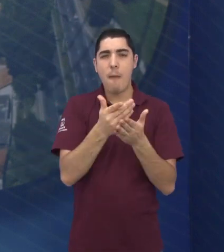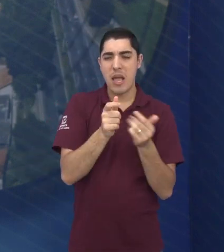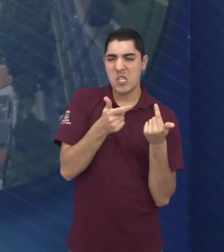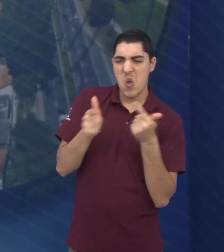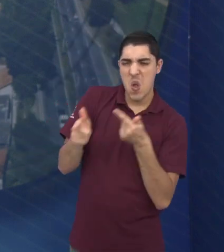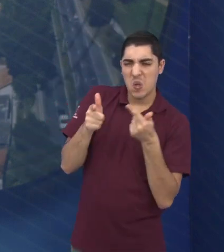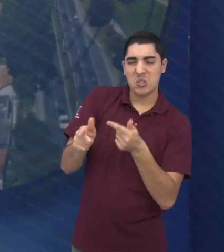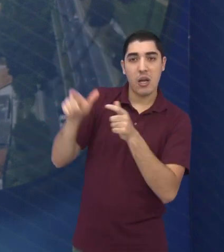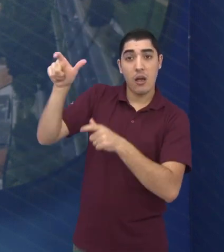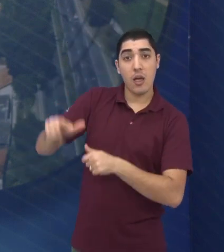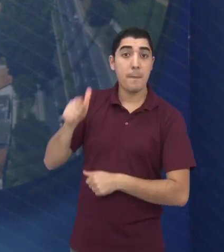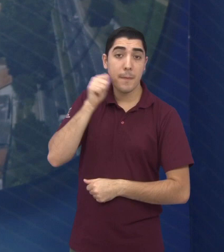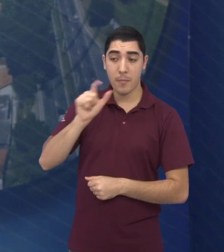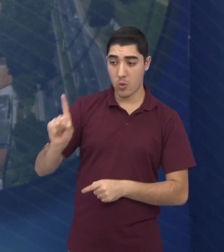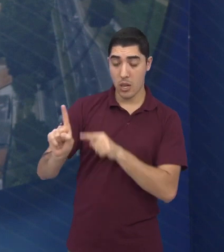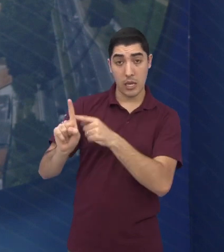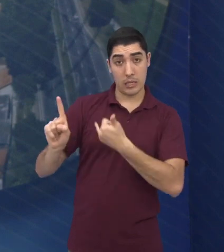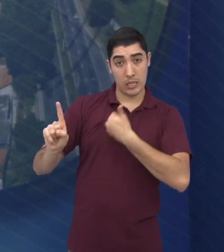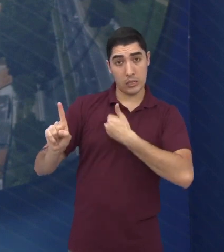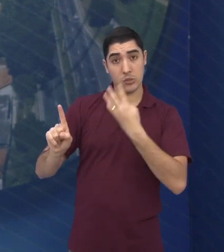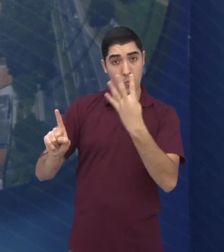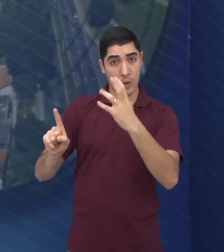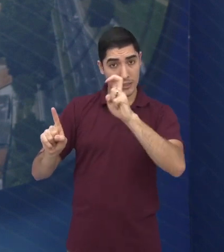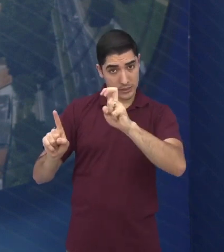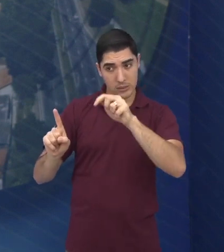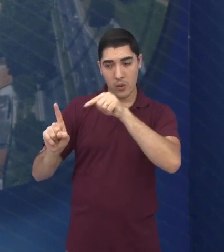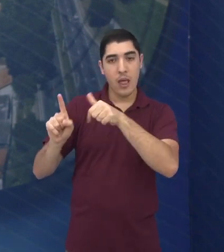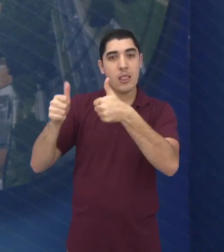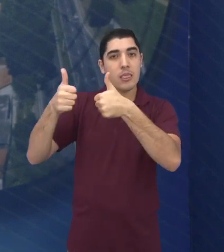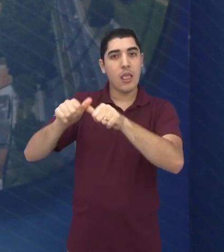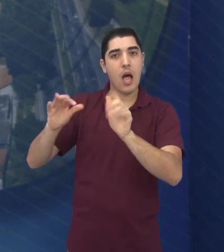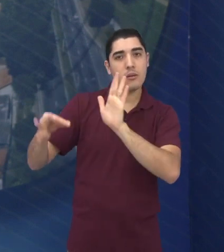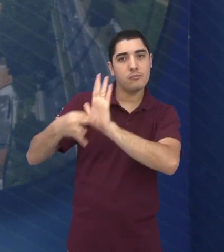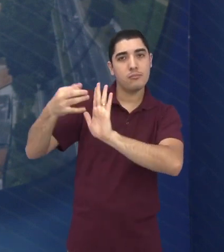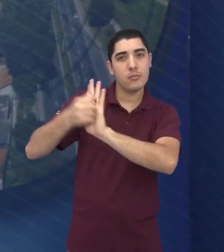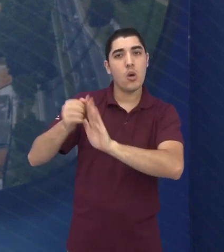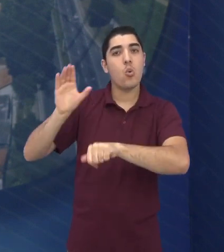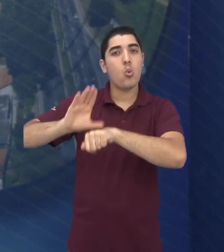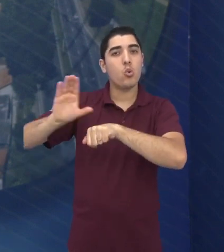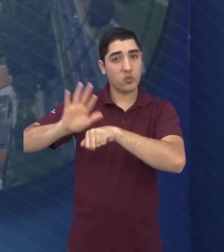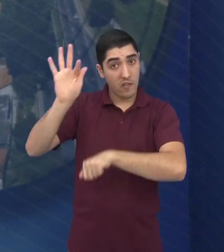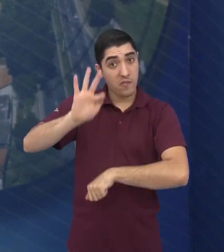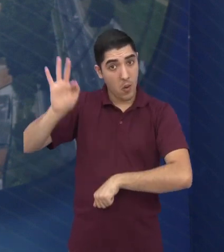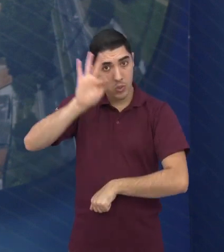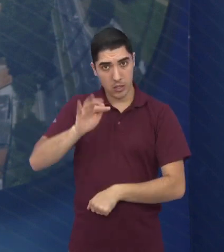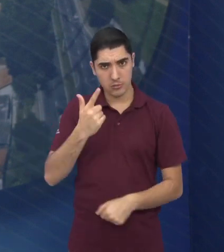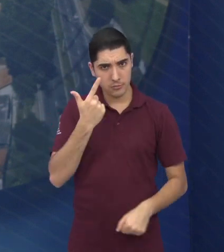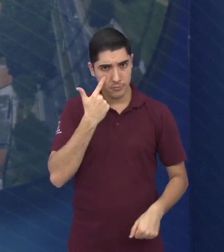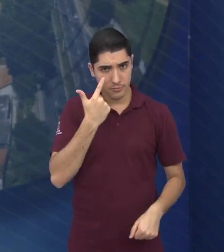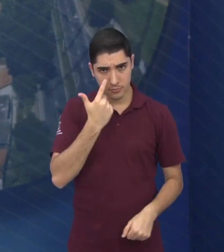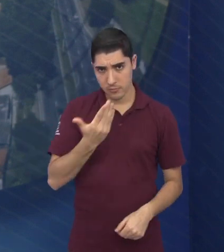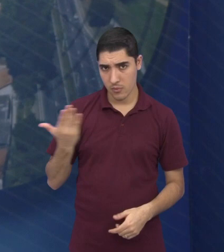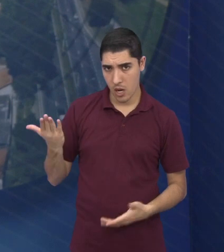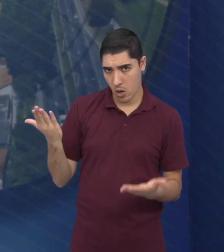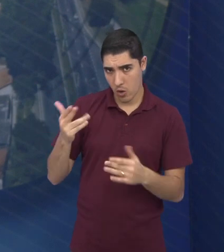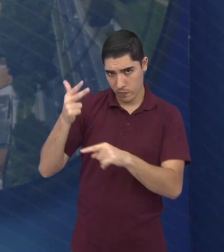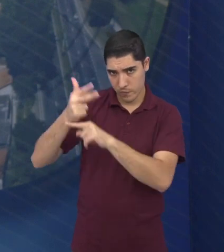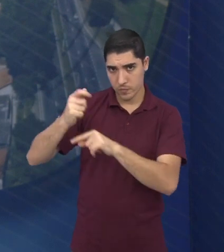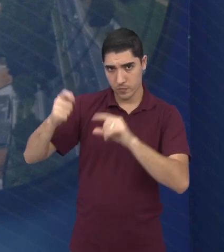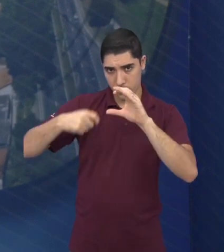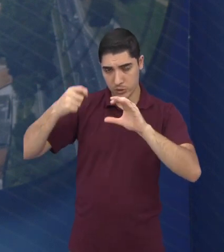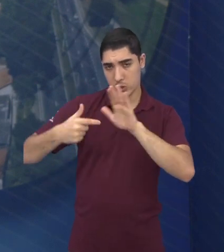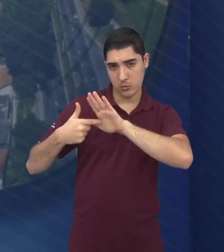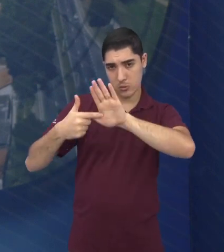e zombam de uma colega universitária de 45 anos que se matriculou num curso superior. Então vamos rever